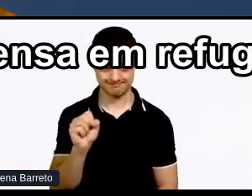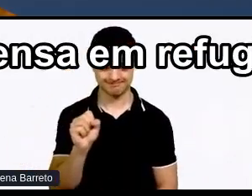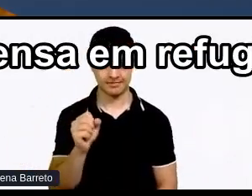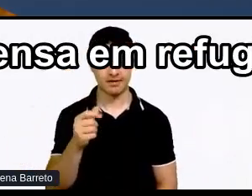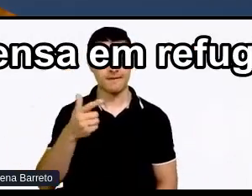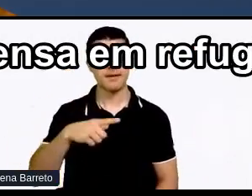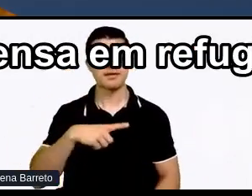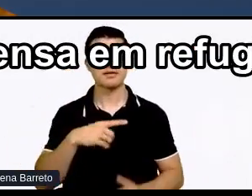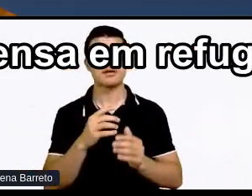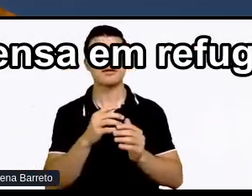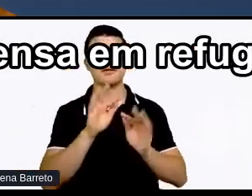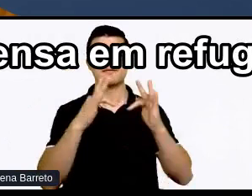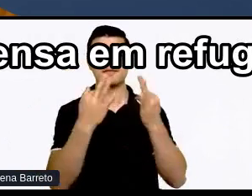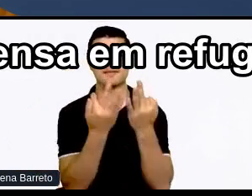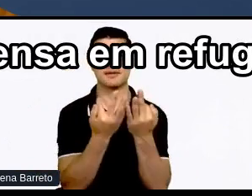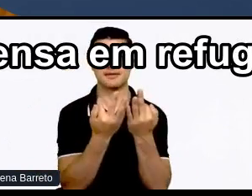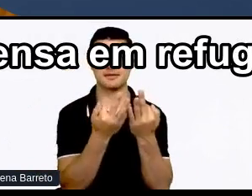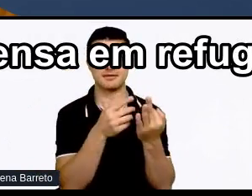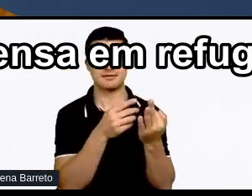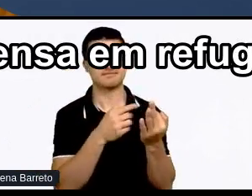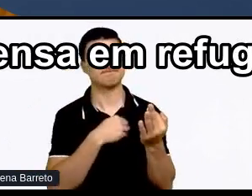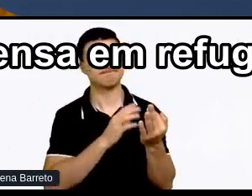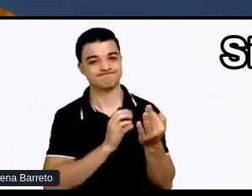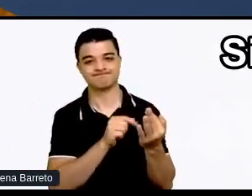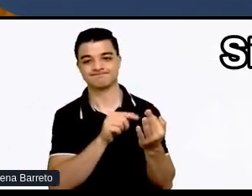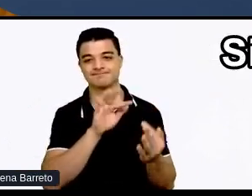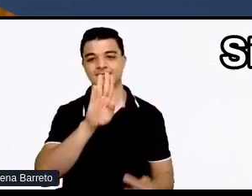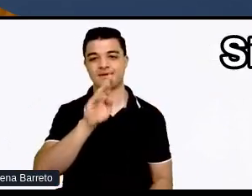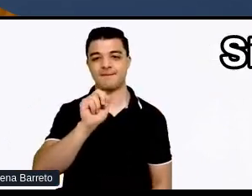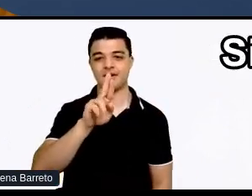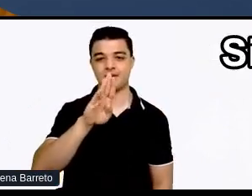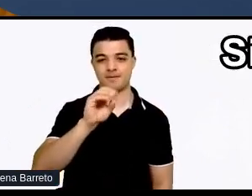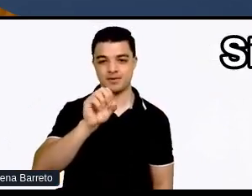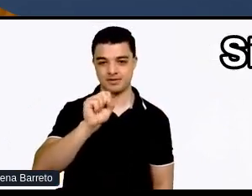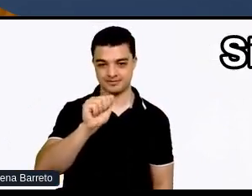em refugiados, todo refugiado ele é imigrante?